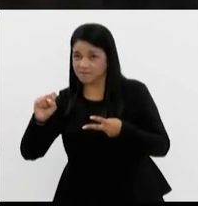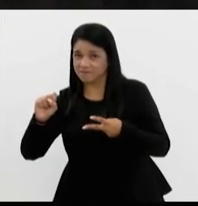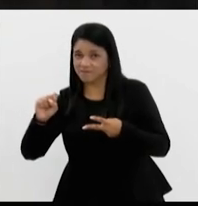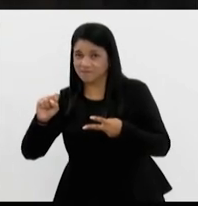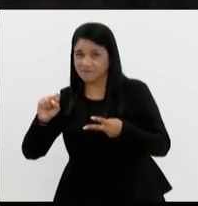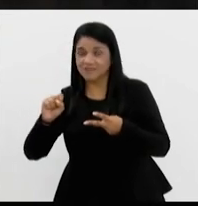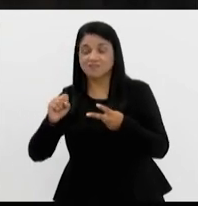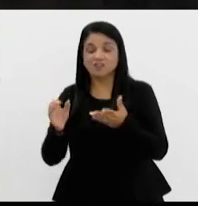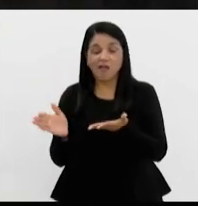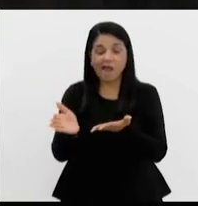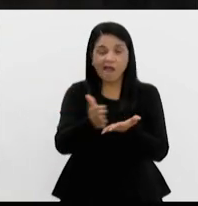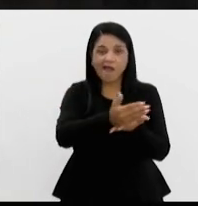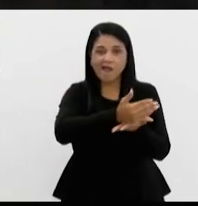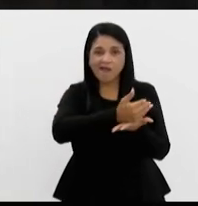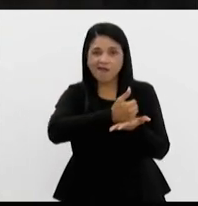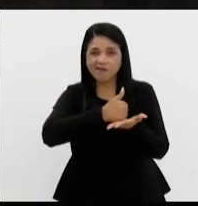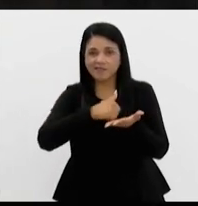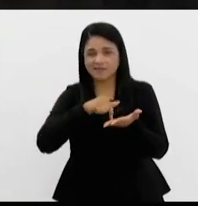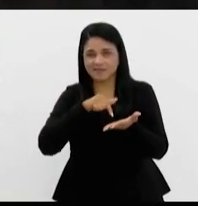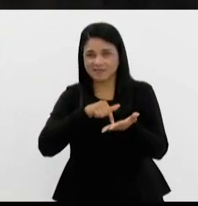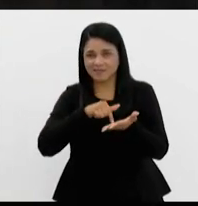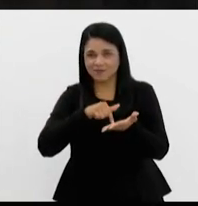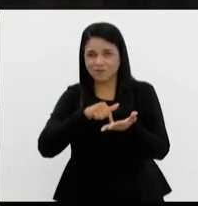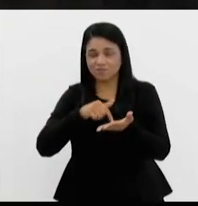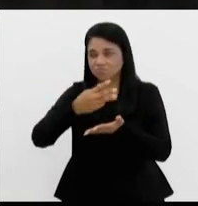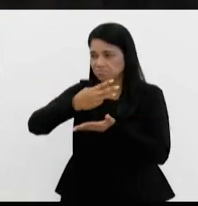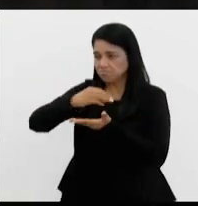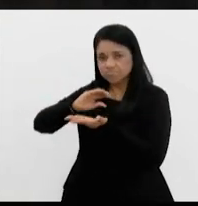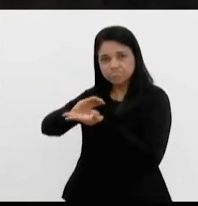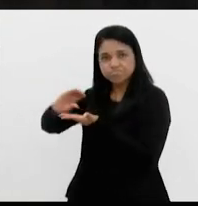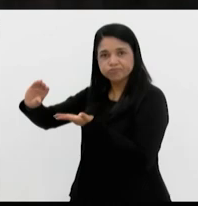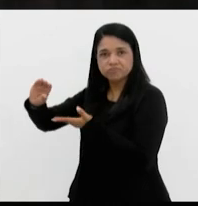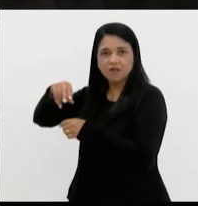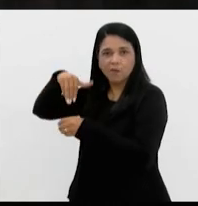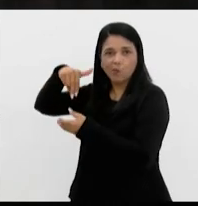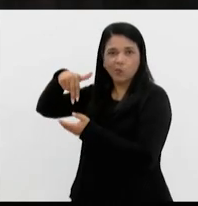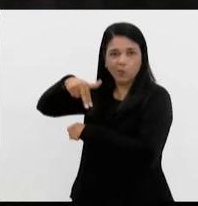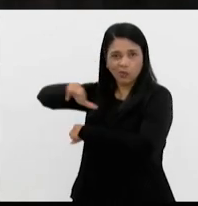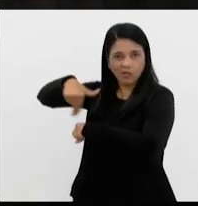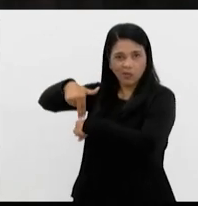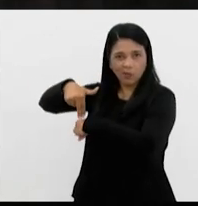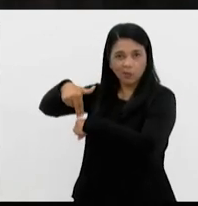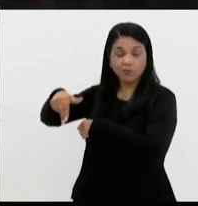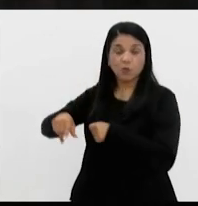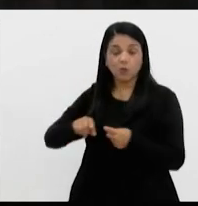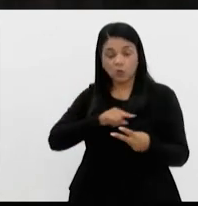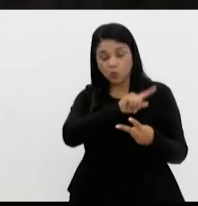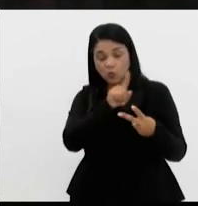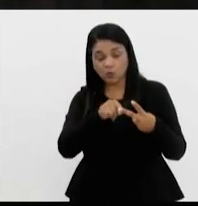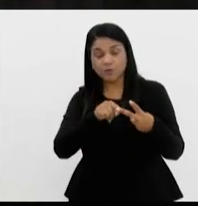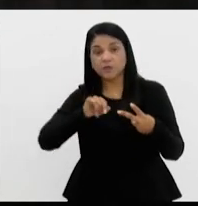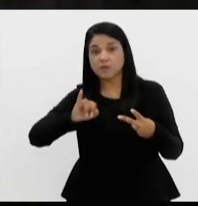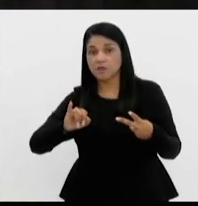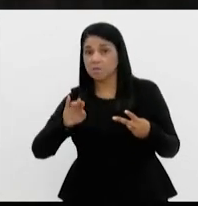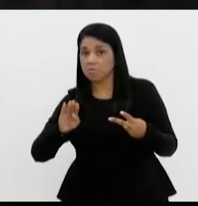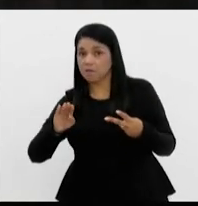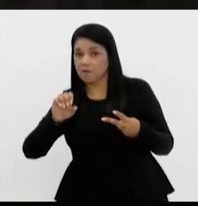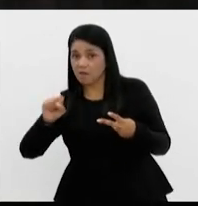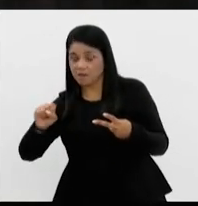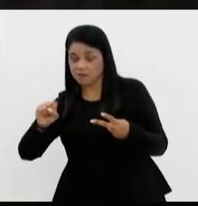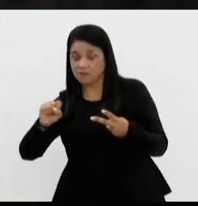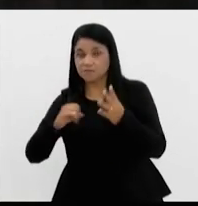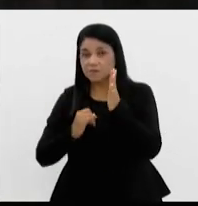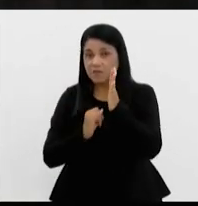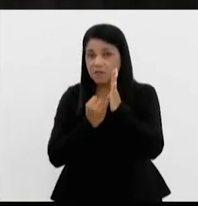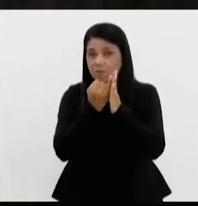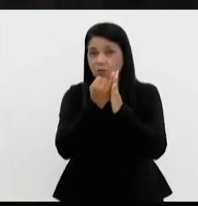de arrecadação toda para a União. E outro chama-se o IBS, Imposto sobre